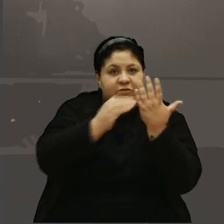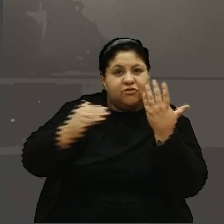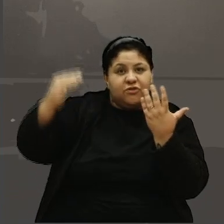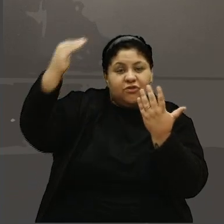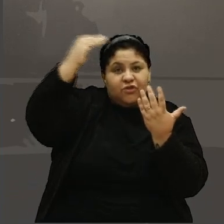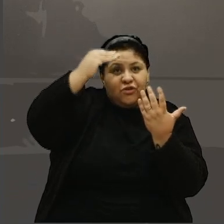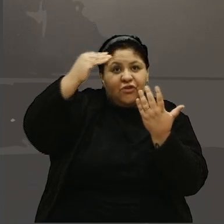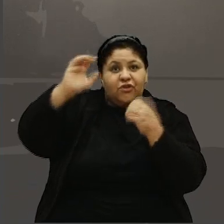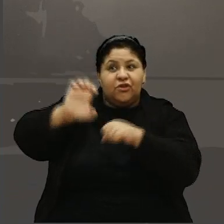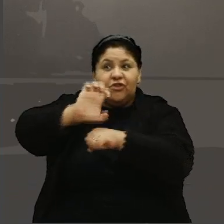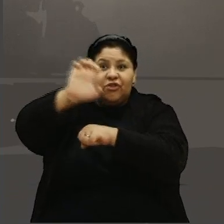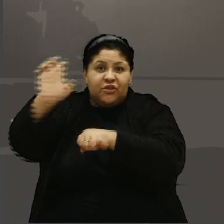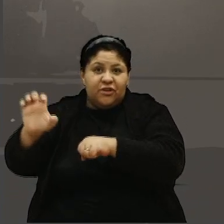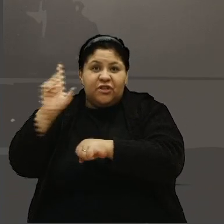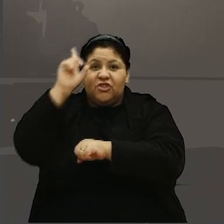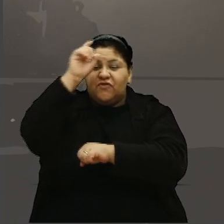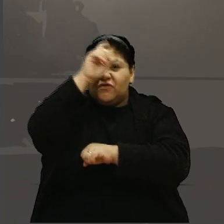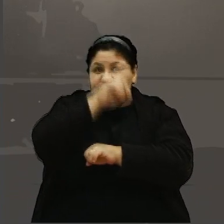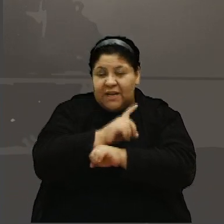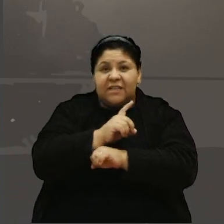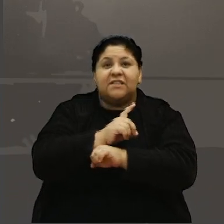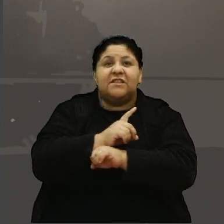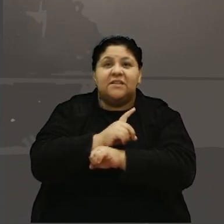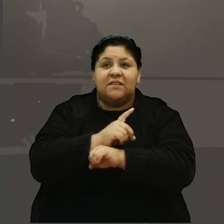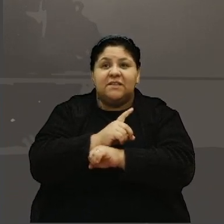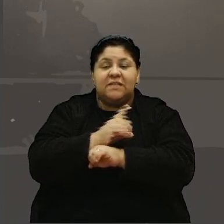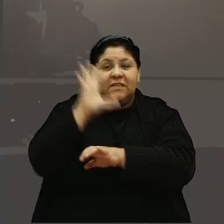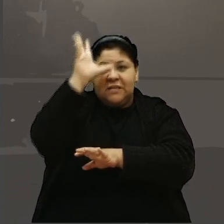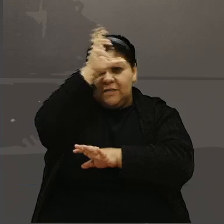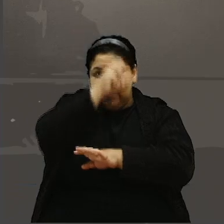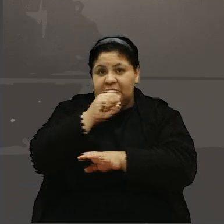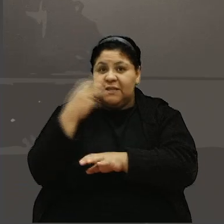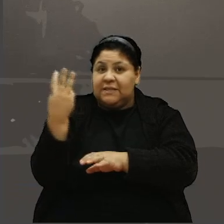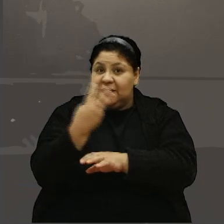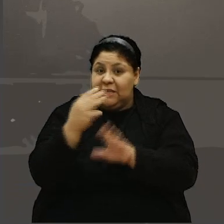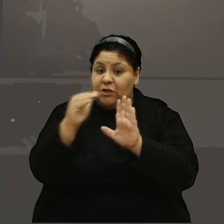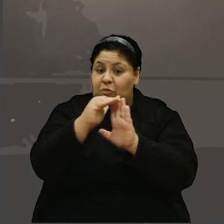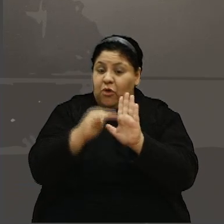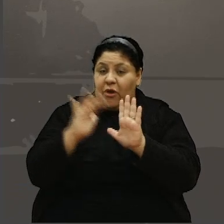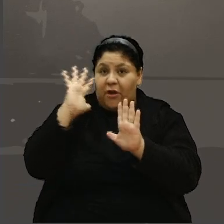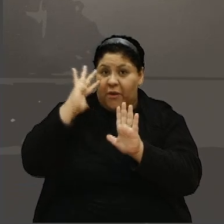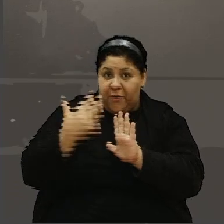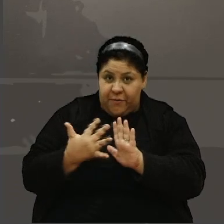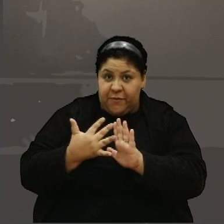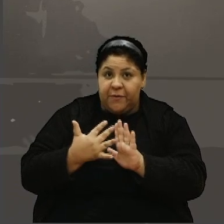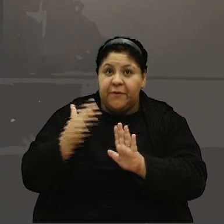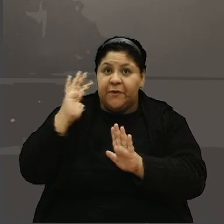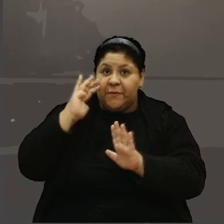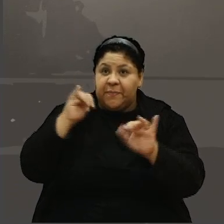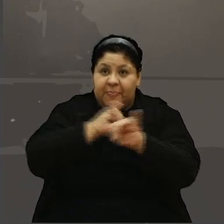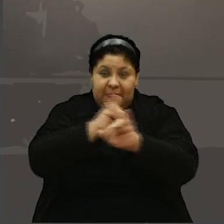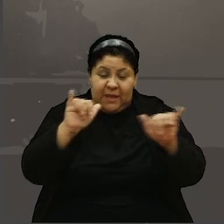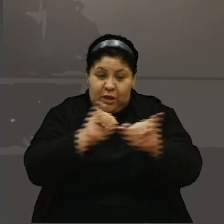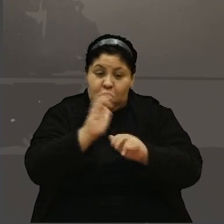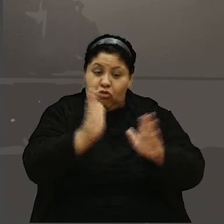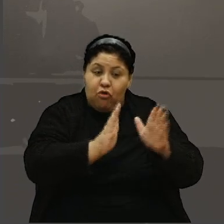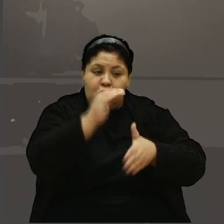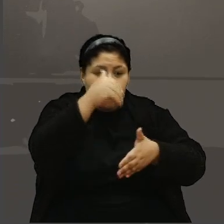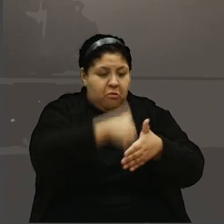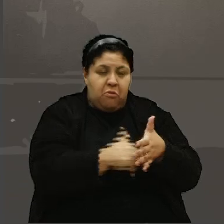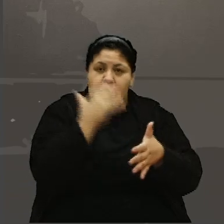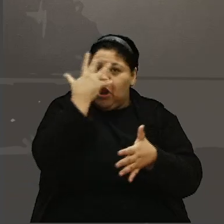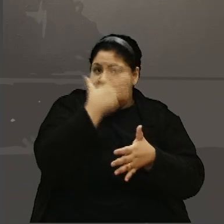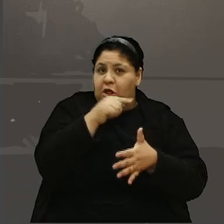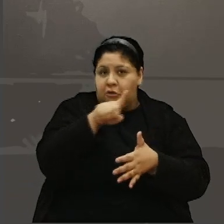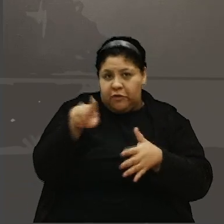estrangeiros e dificuldades de aprendizagem. Tá? 3 programas que aconteceu. Aconteceu a propaganda eleitoral, muito bonita, como